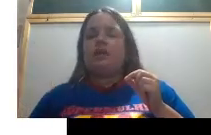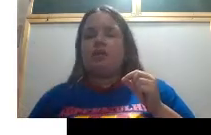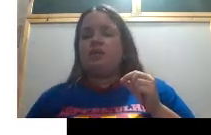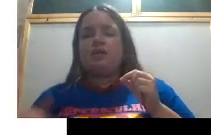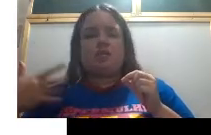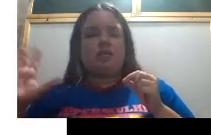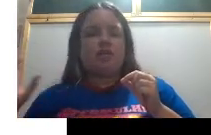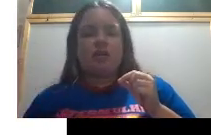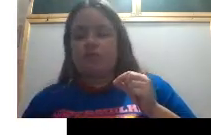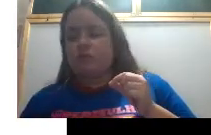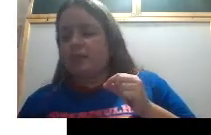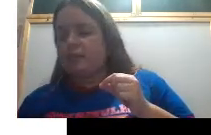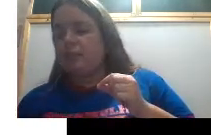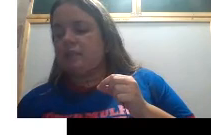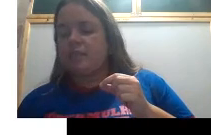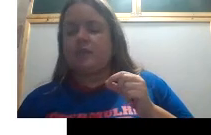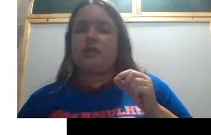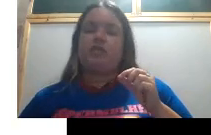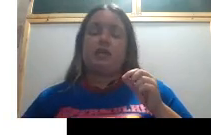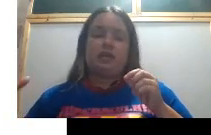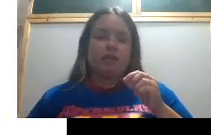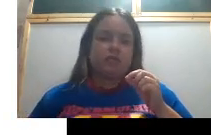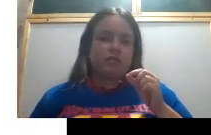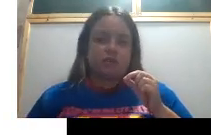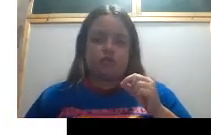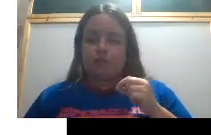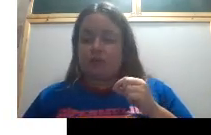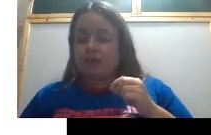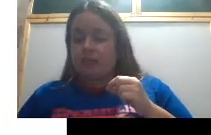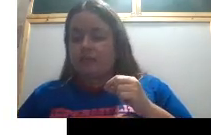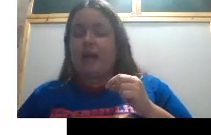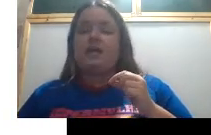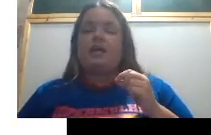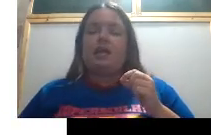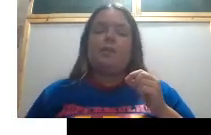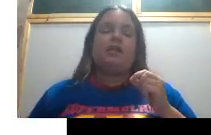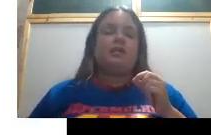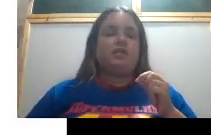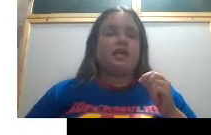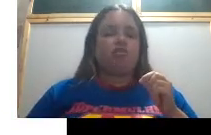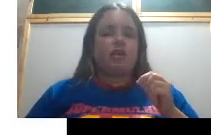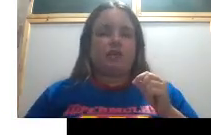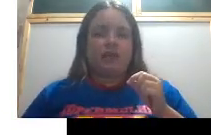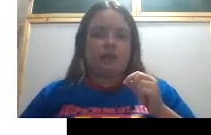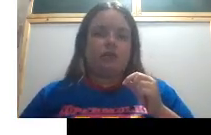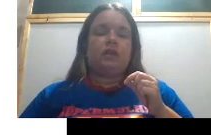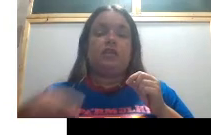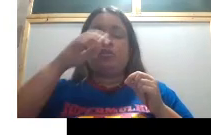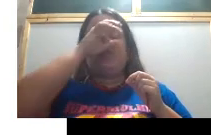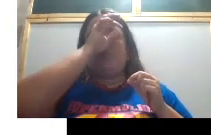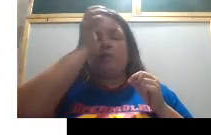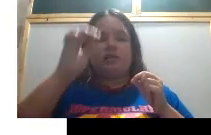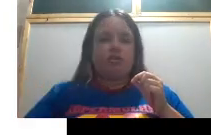desenhar no caderno de desenho aí fiquem à vontade aí fica a critério de vocês tá lembrando atividades de